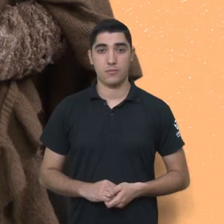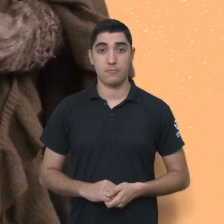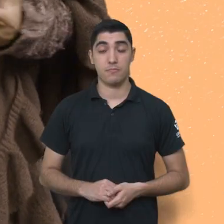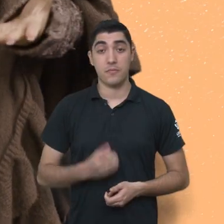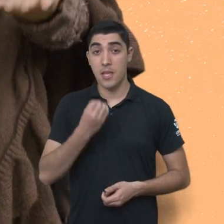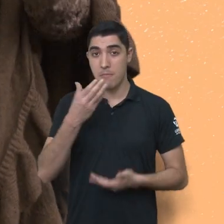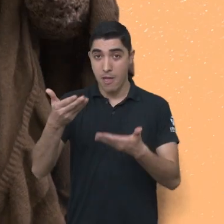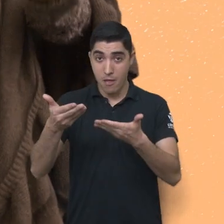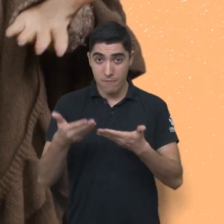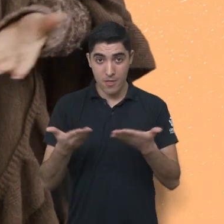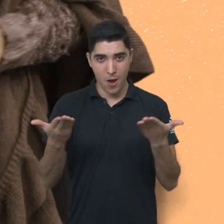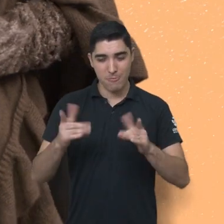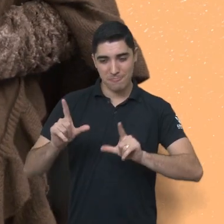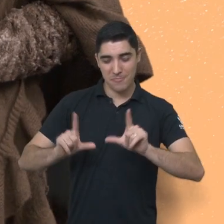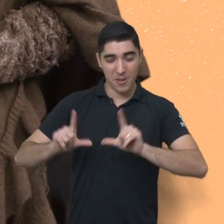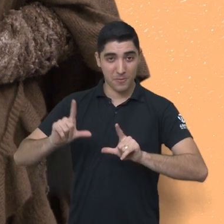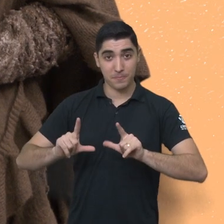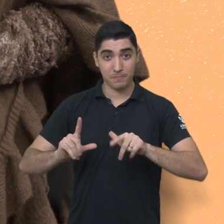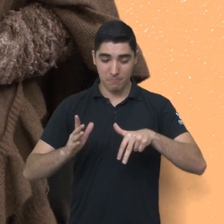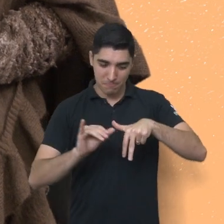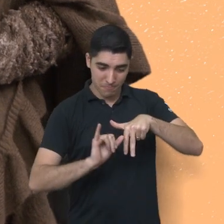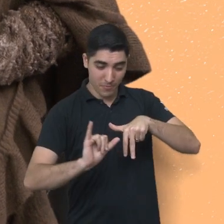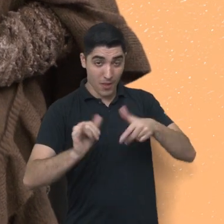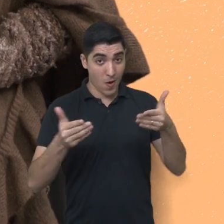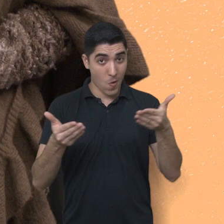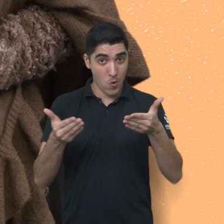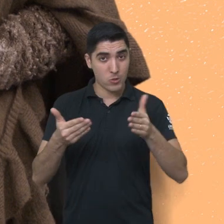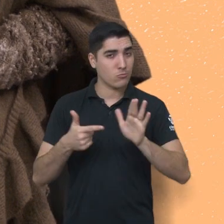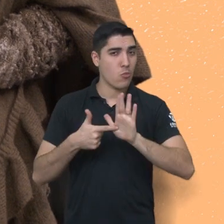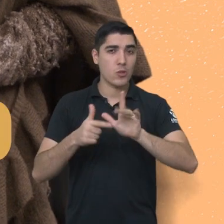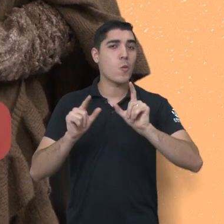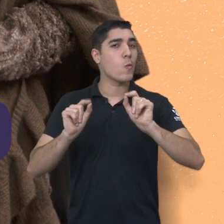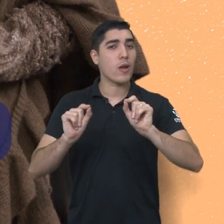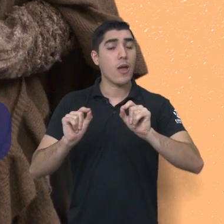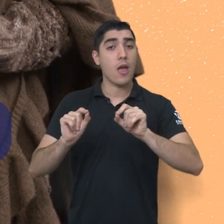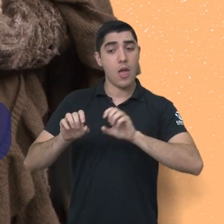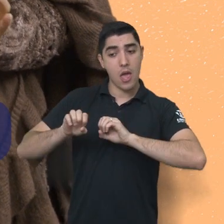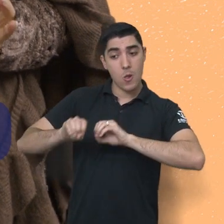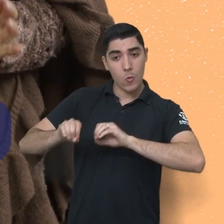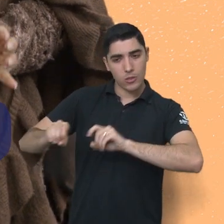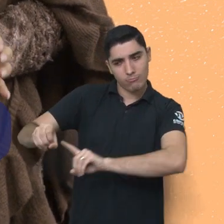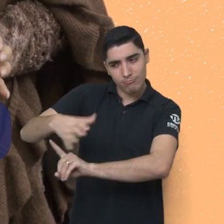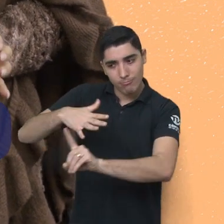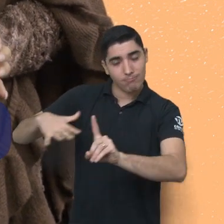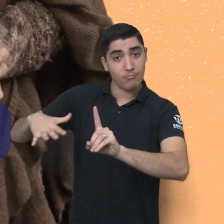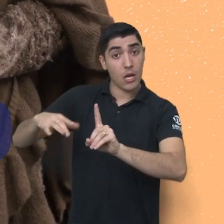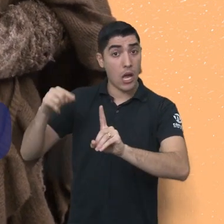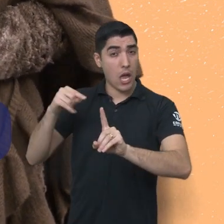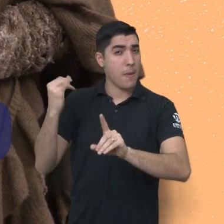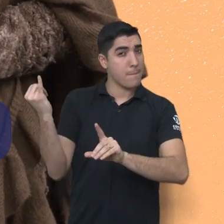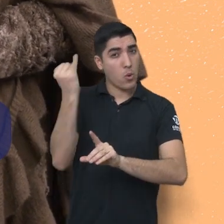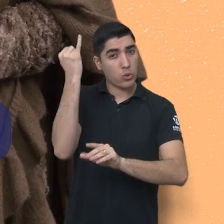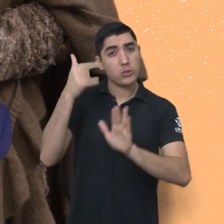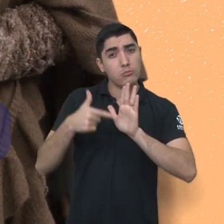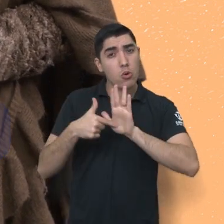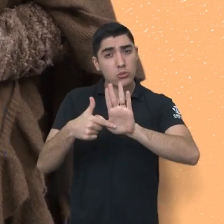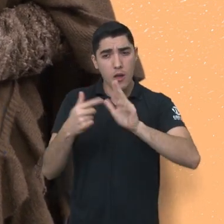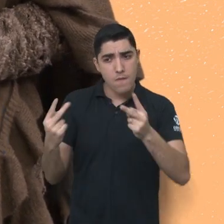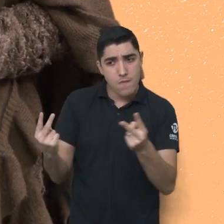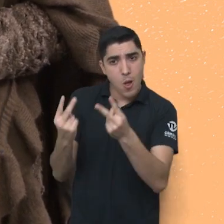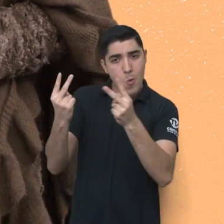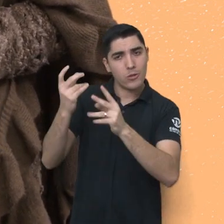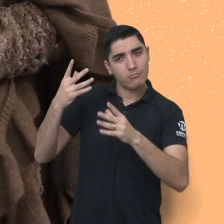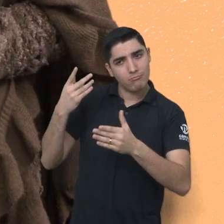Olá seja bem-vindo ao nosso programa O com a palavra de hoje fala sobre a educação ambiental que é o caminho para